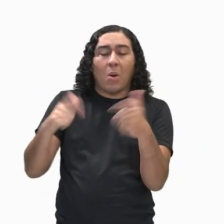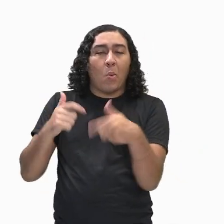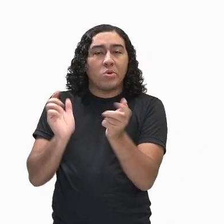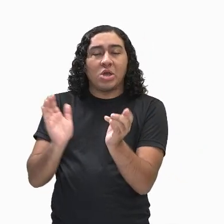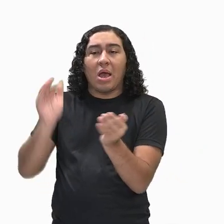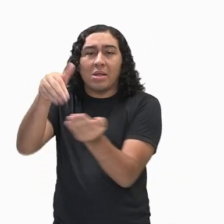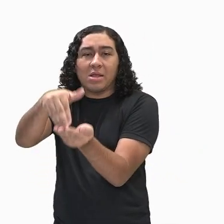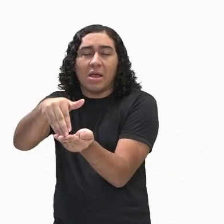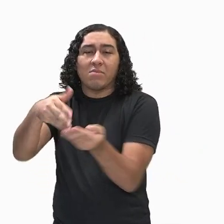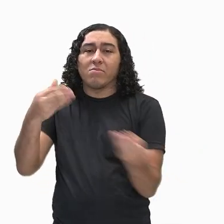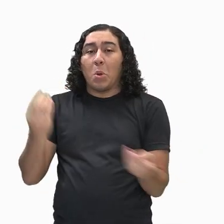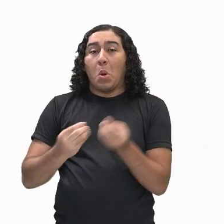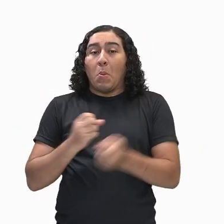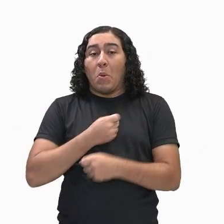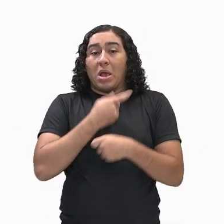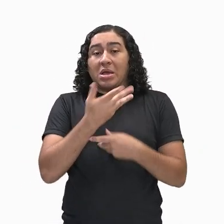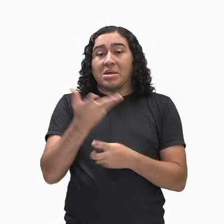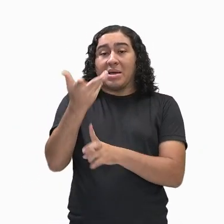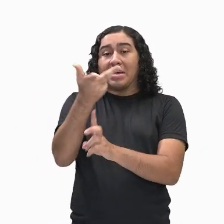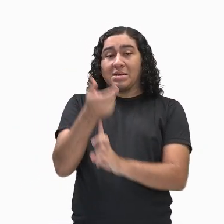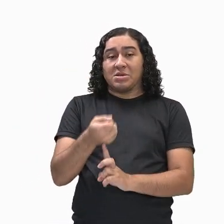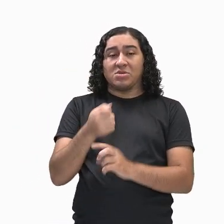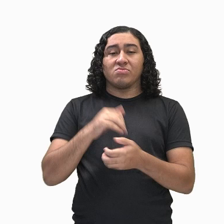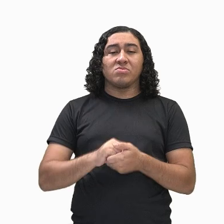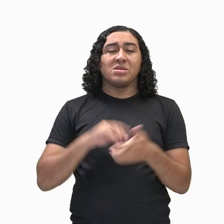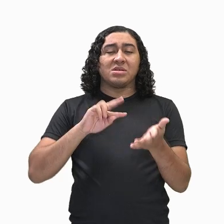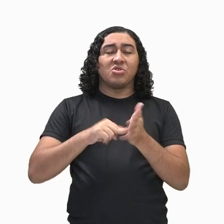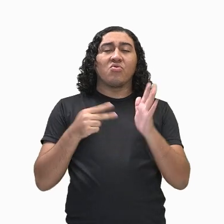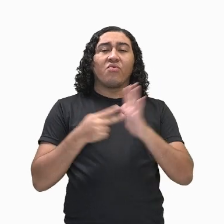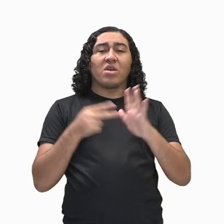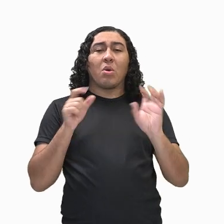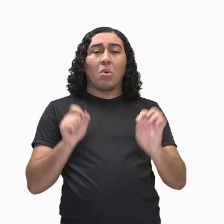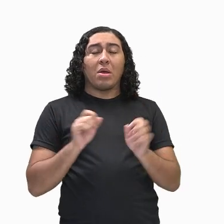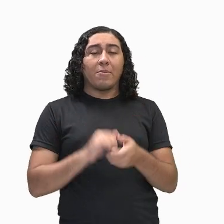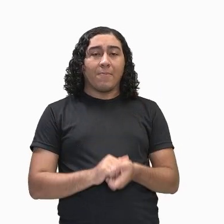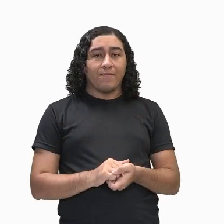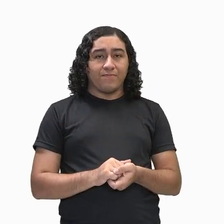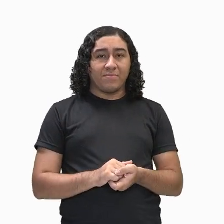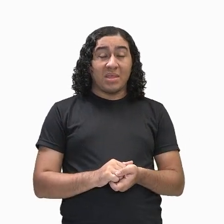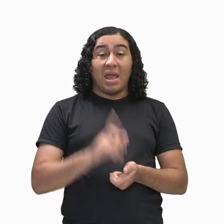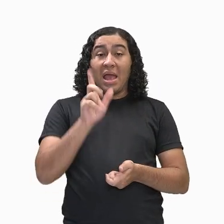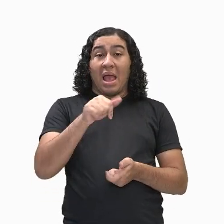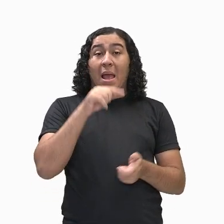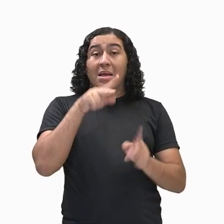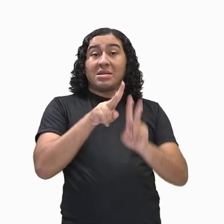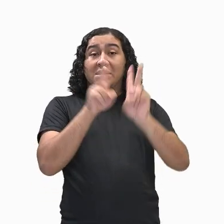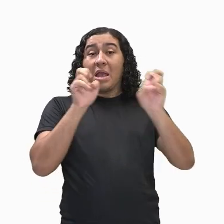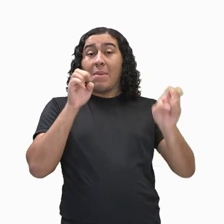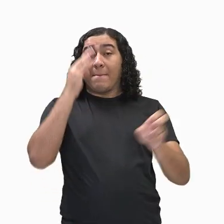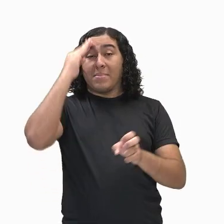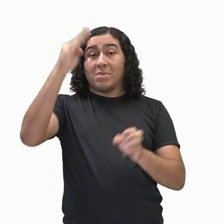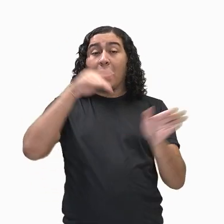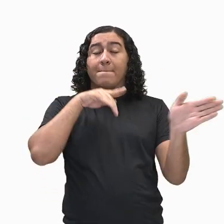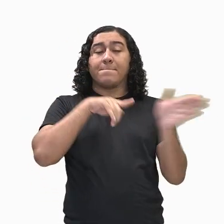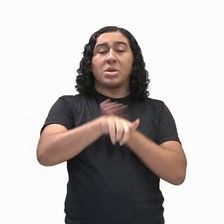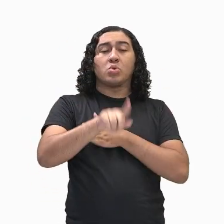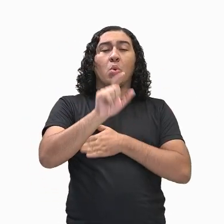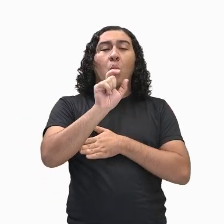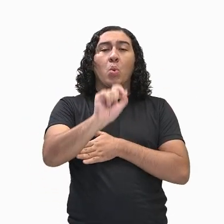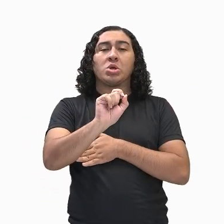do fazer artístico, ou seja, ela é baseada na indagação. O que é